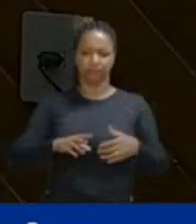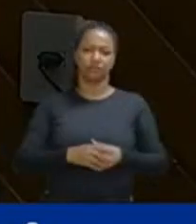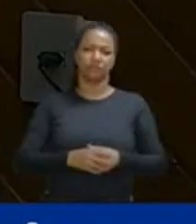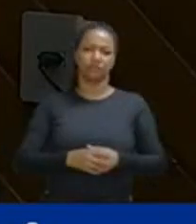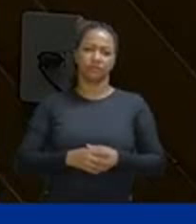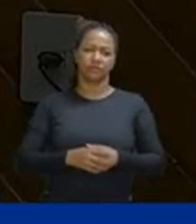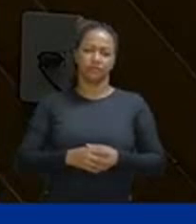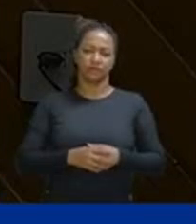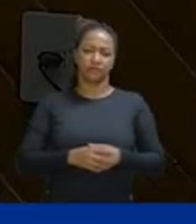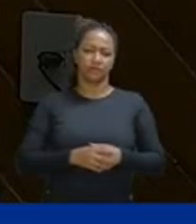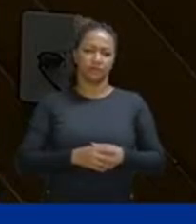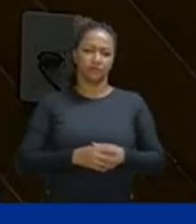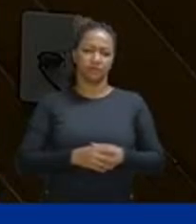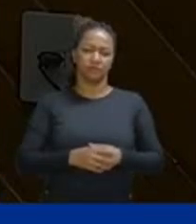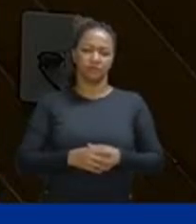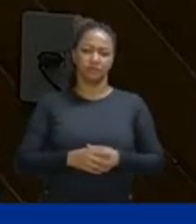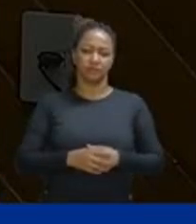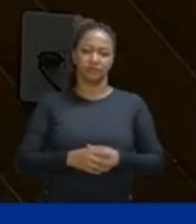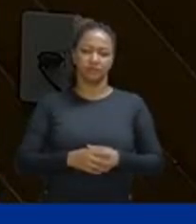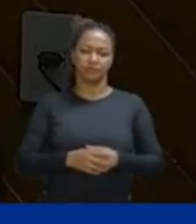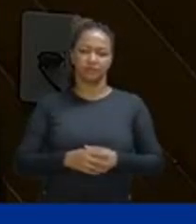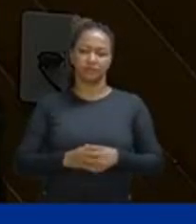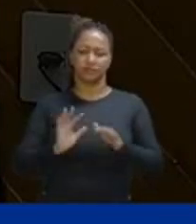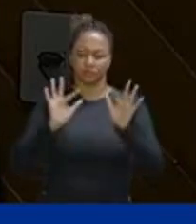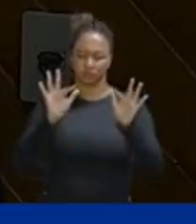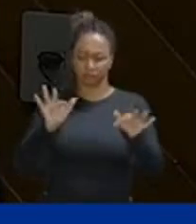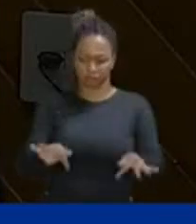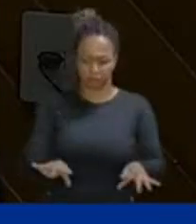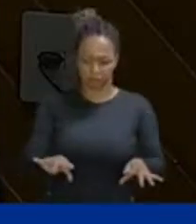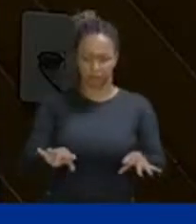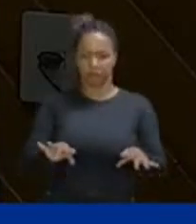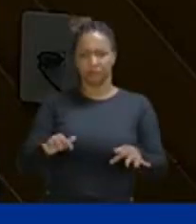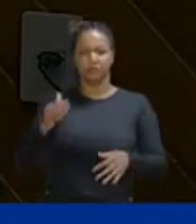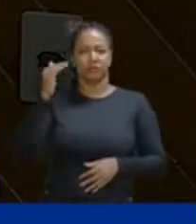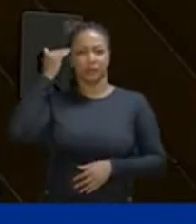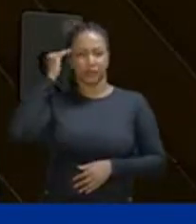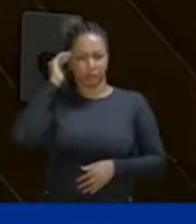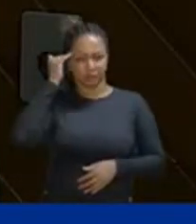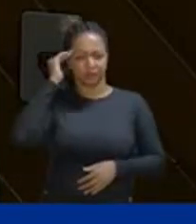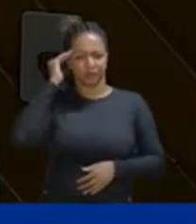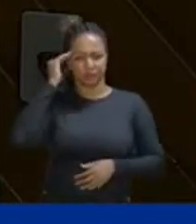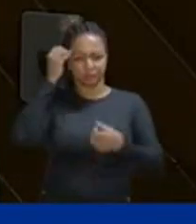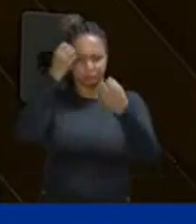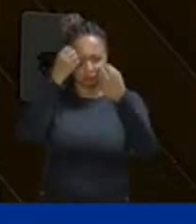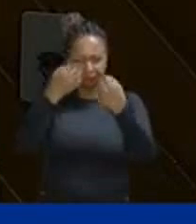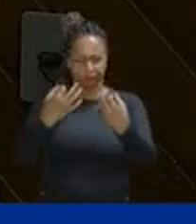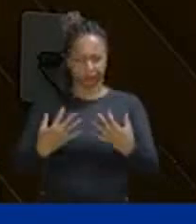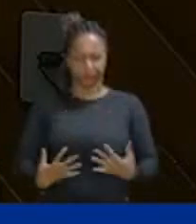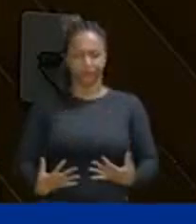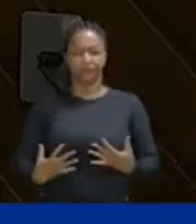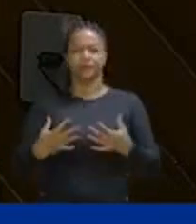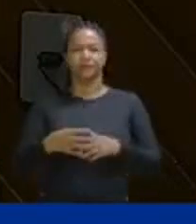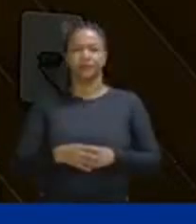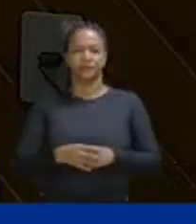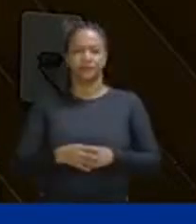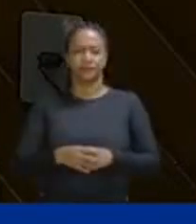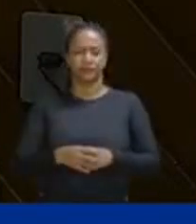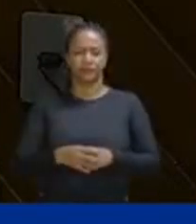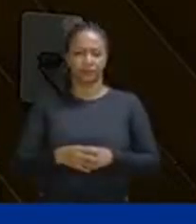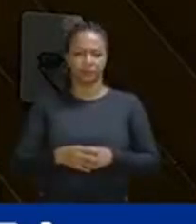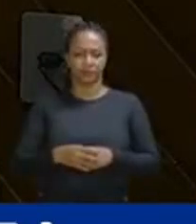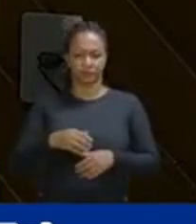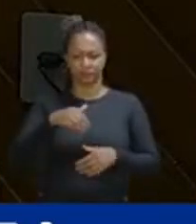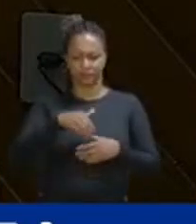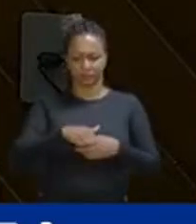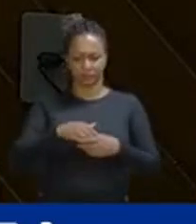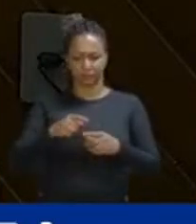Somar aqui Foco a no juiz minha Rivaldo Valente. conclusão do que havia entendido, inclusive... Ele é branco, de em relação cabelos parcialmente ao voto grisalhos,